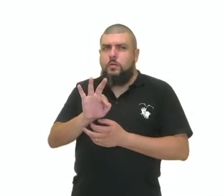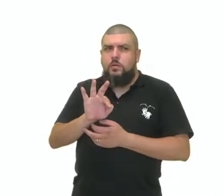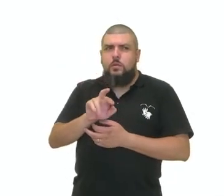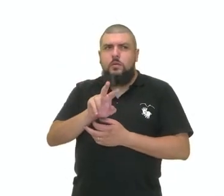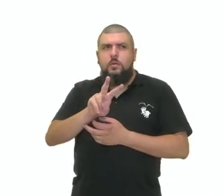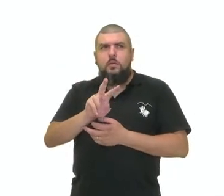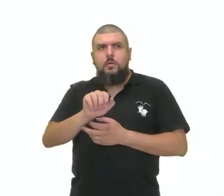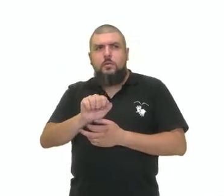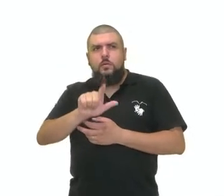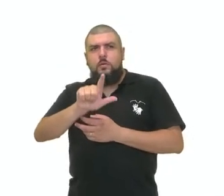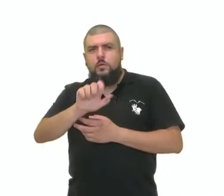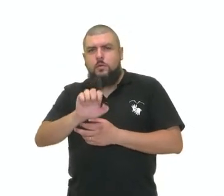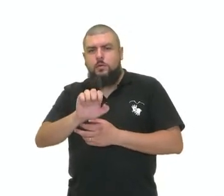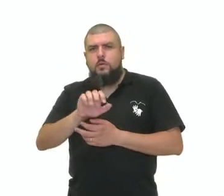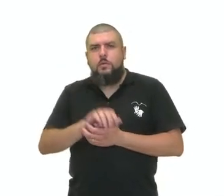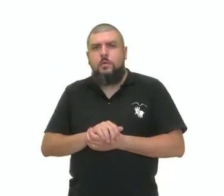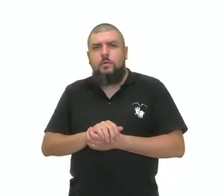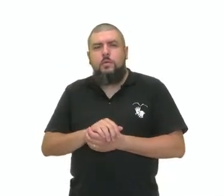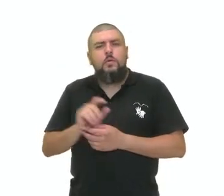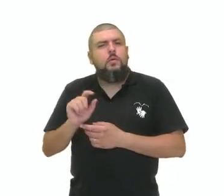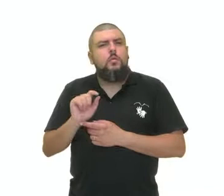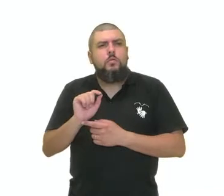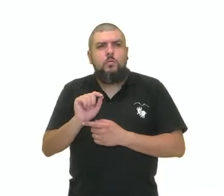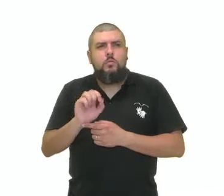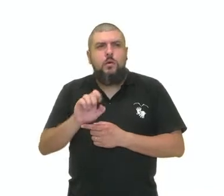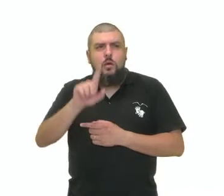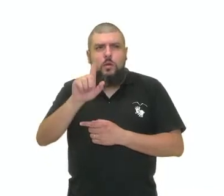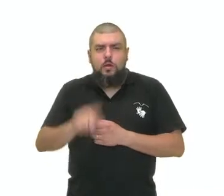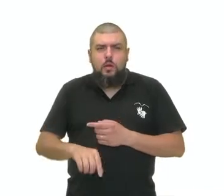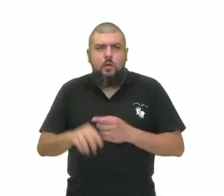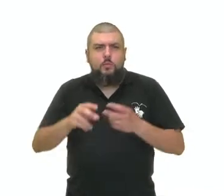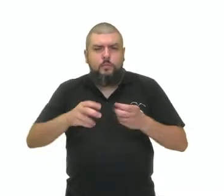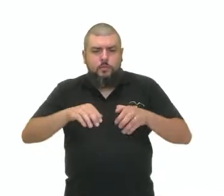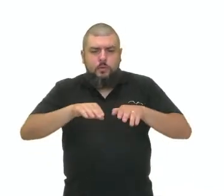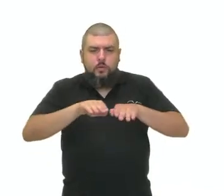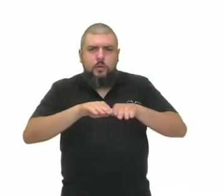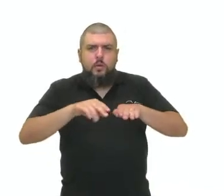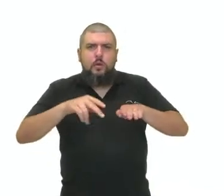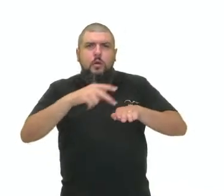então entre essa porção aqui de uma placa tectônica, que é a placa